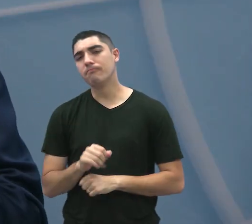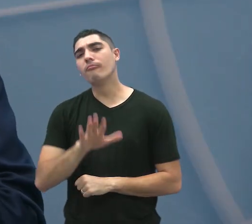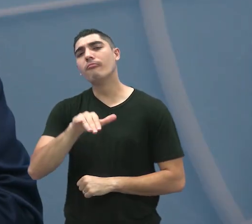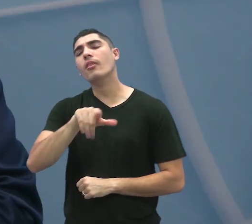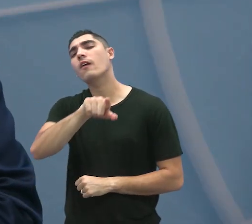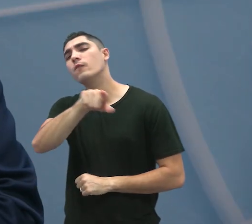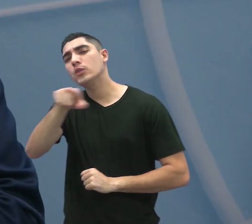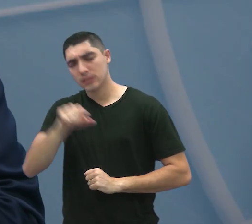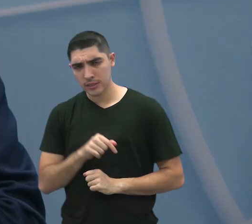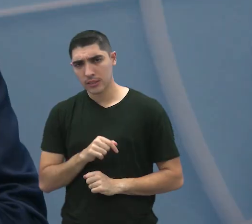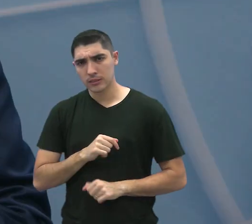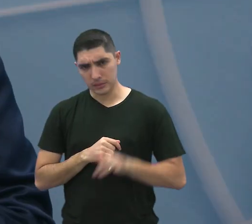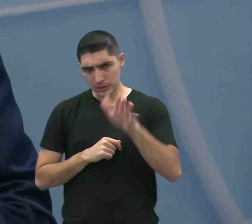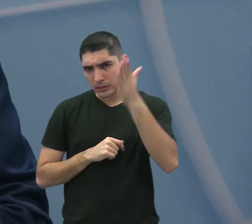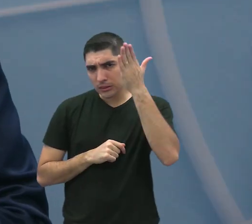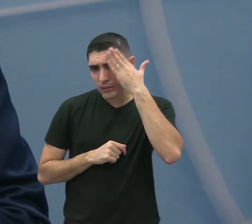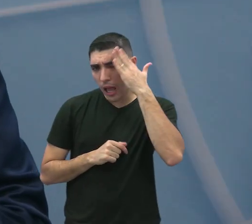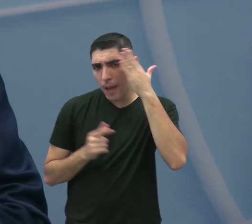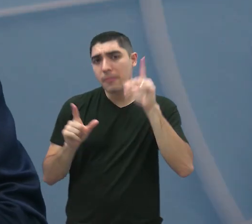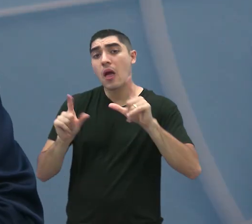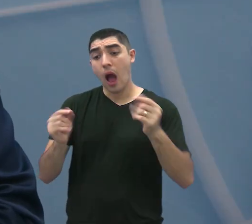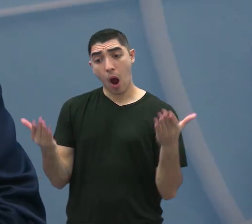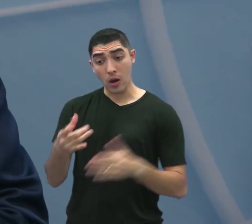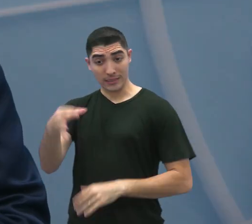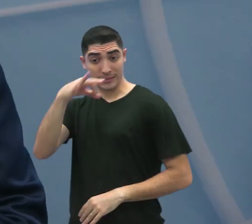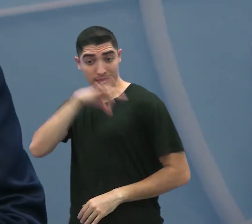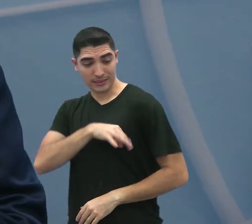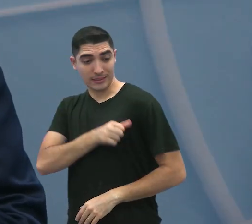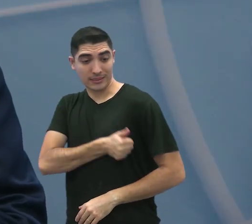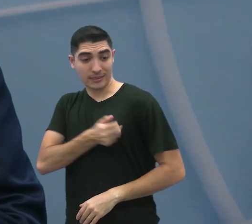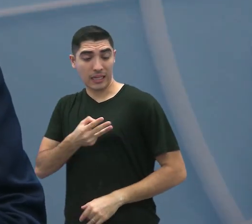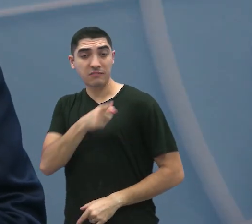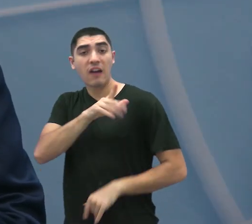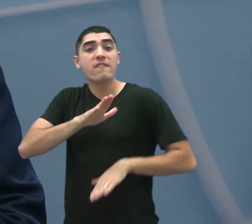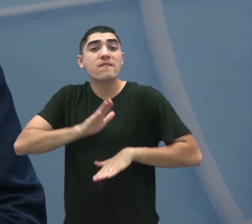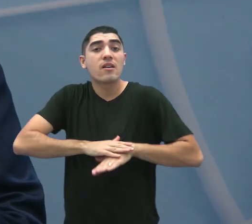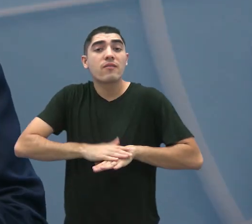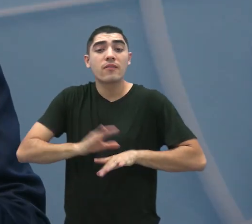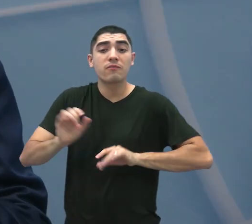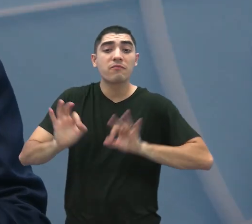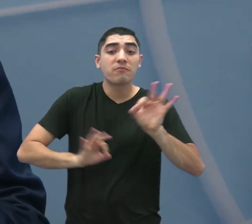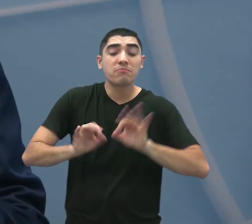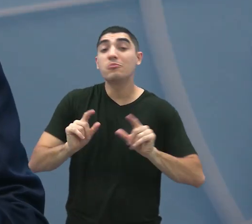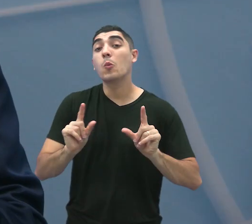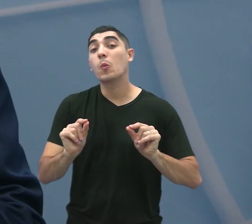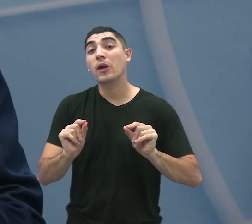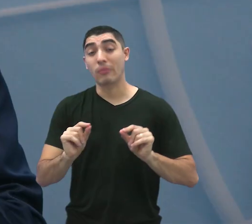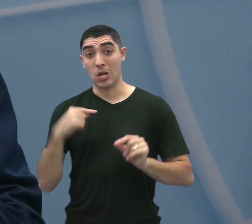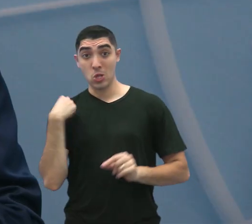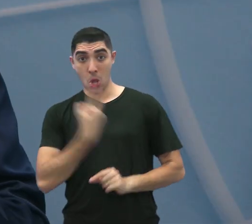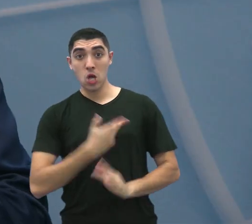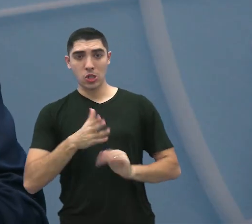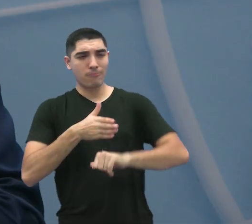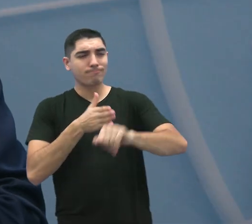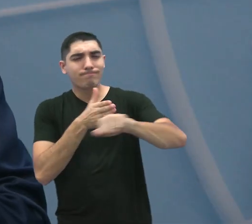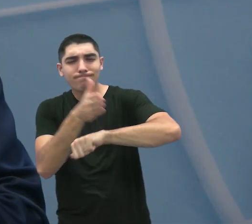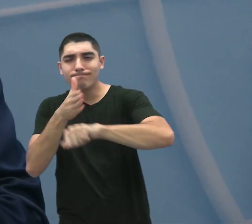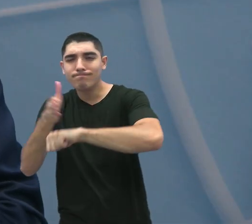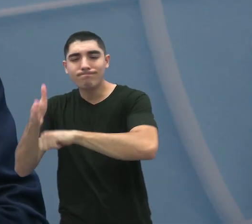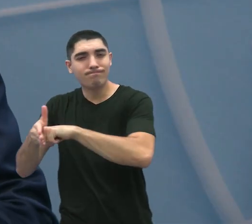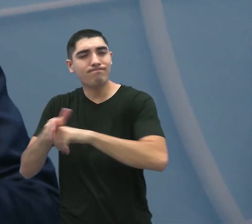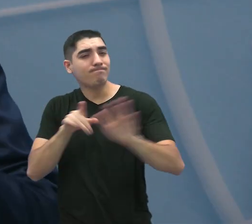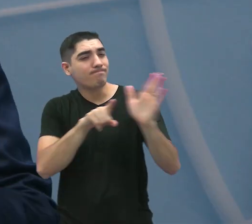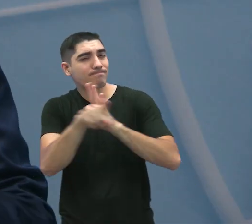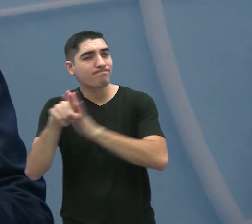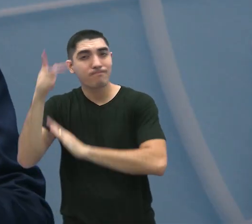casa, sabe o que vai fazer já com o seu 13º salário? A gente foi às ruas para saber como o pessoal está